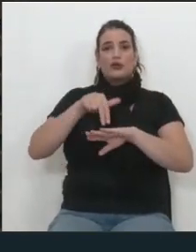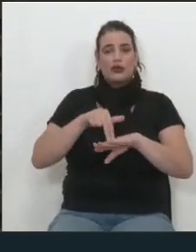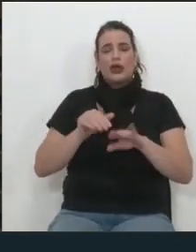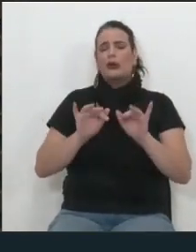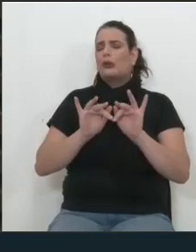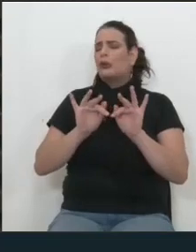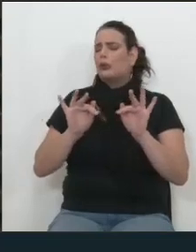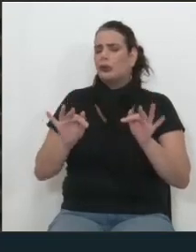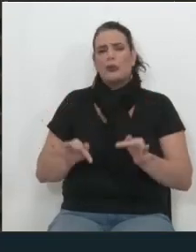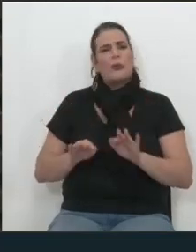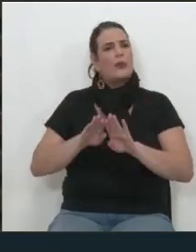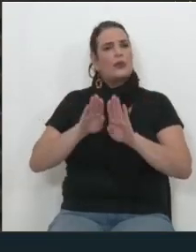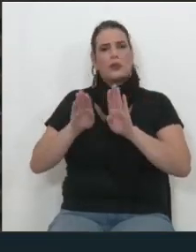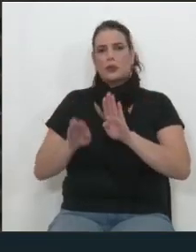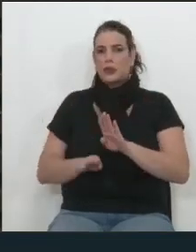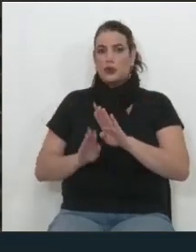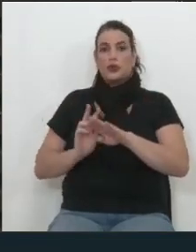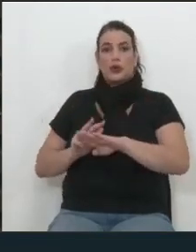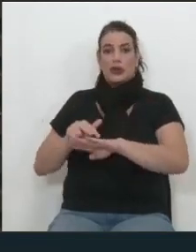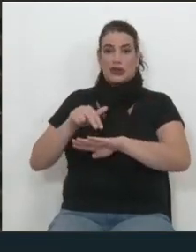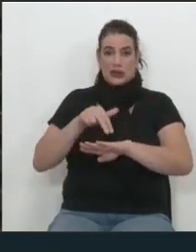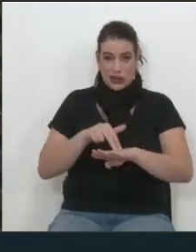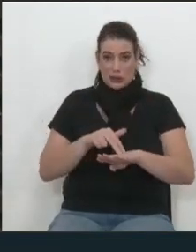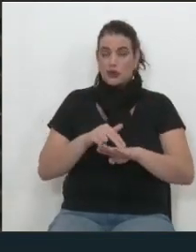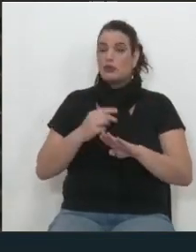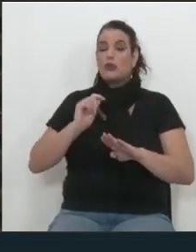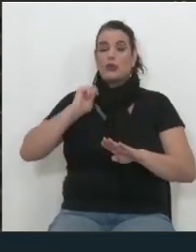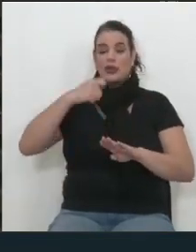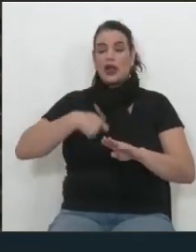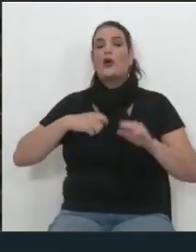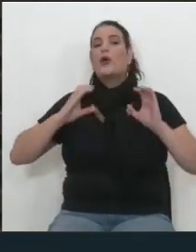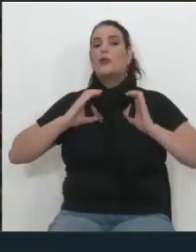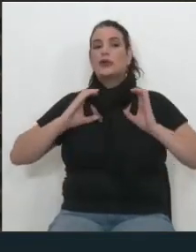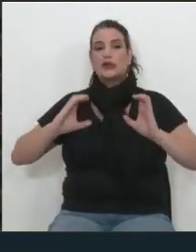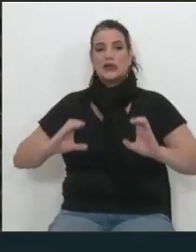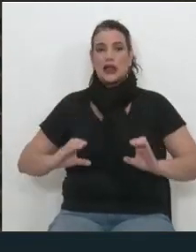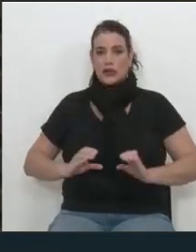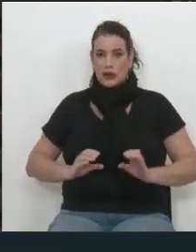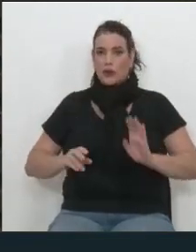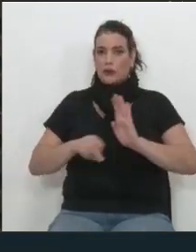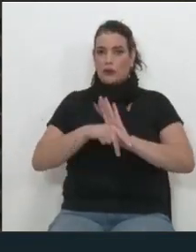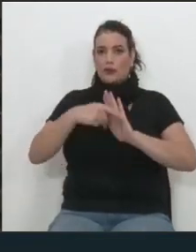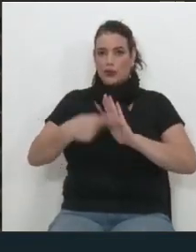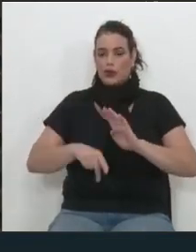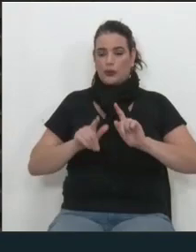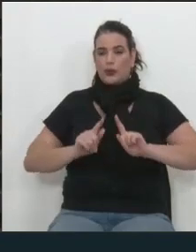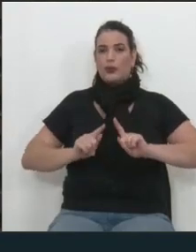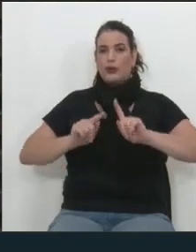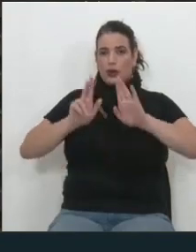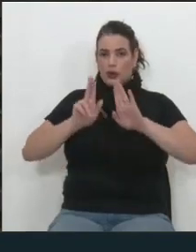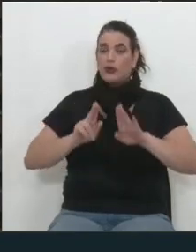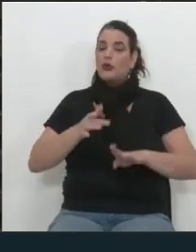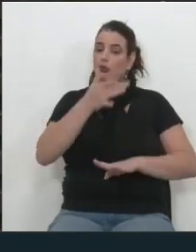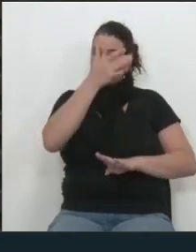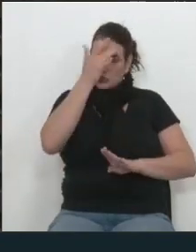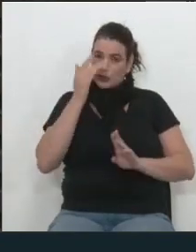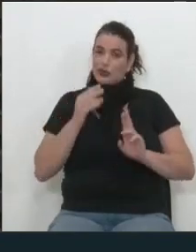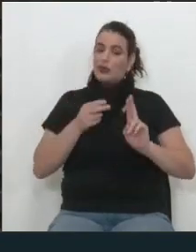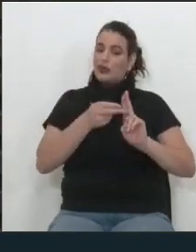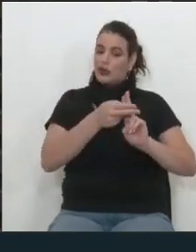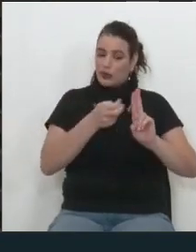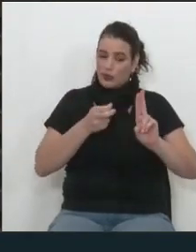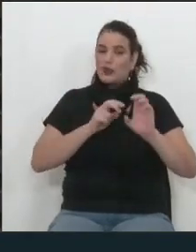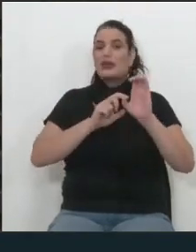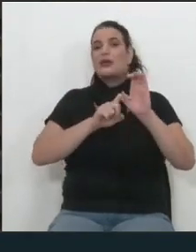vocês, eu estou aqui como cidadão guarulhense, como usuário do SUS